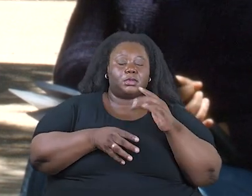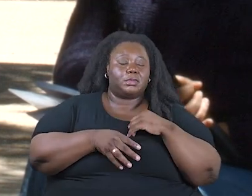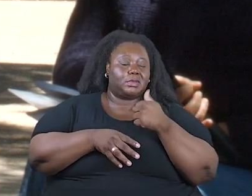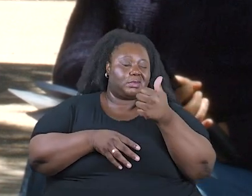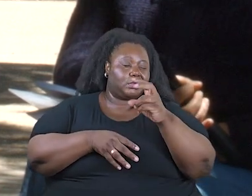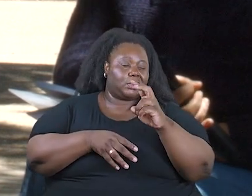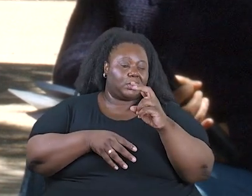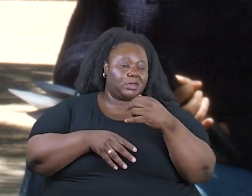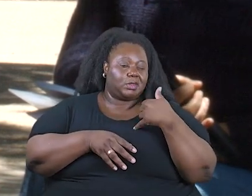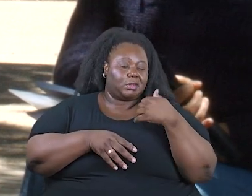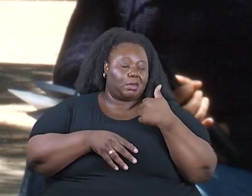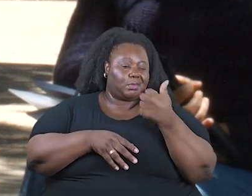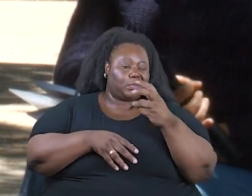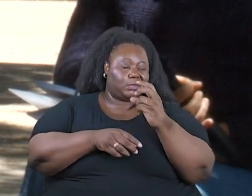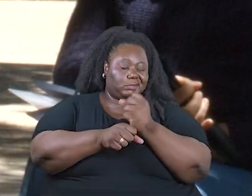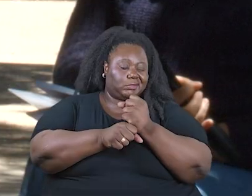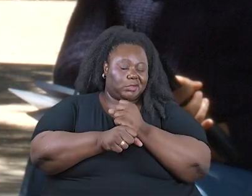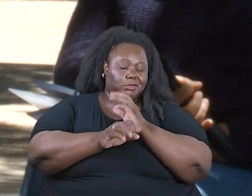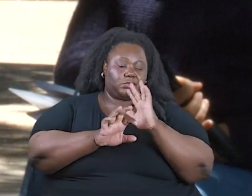anos, né?